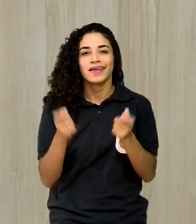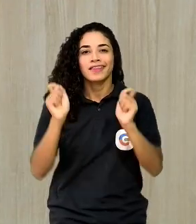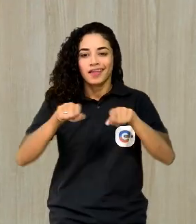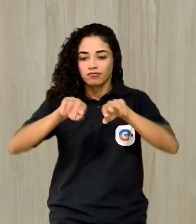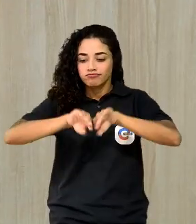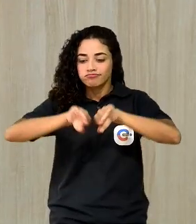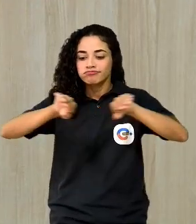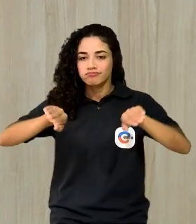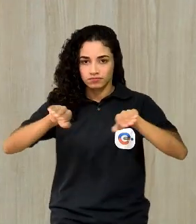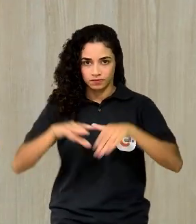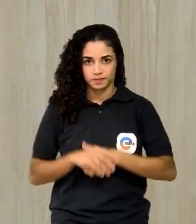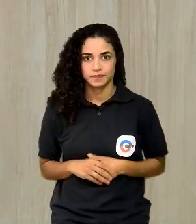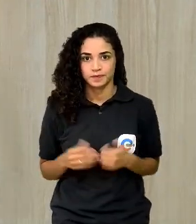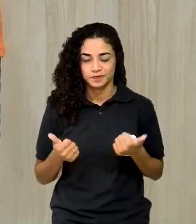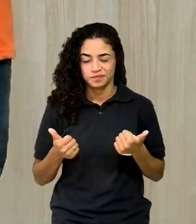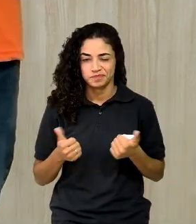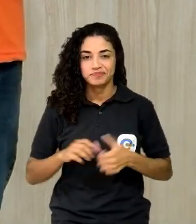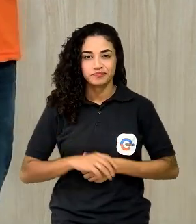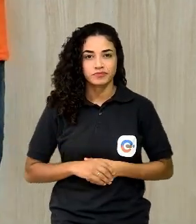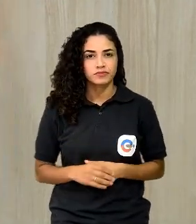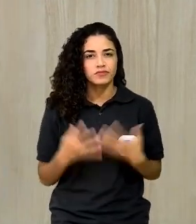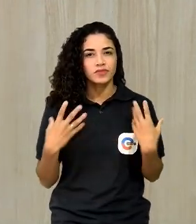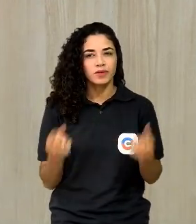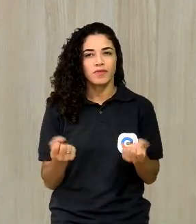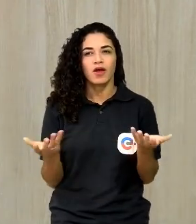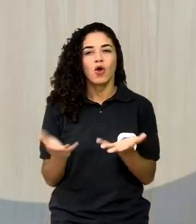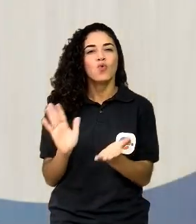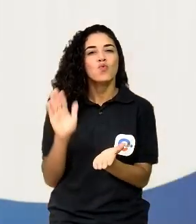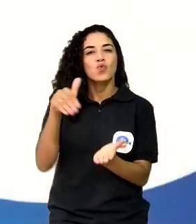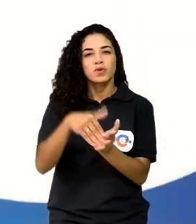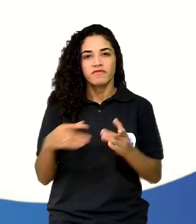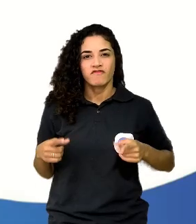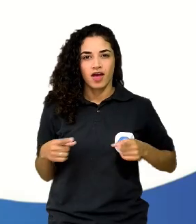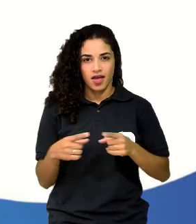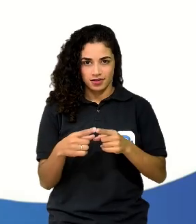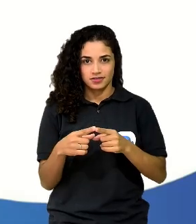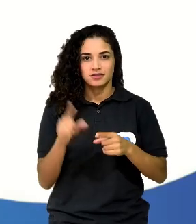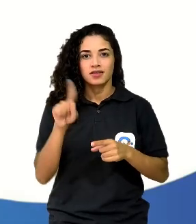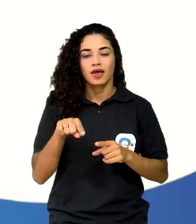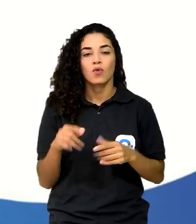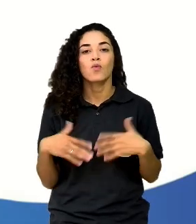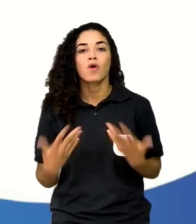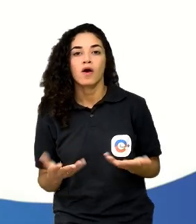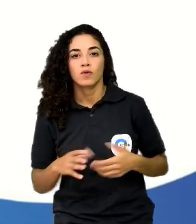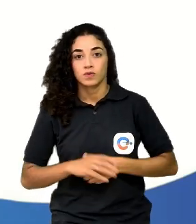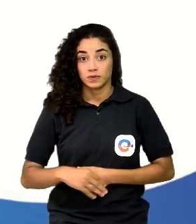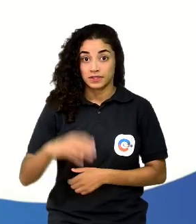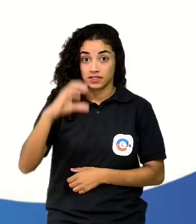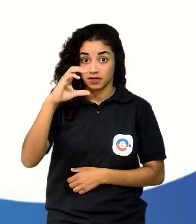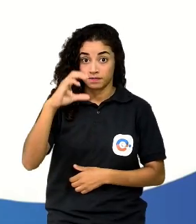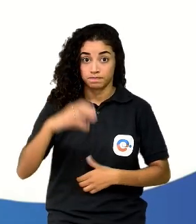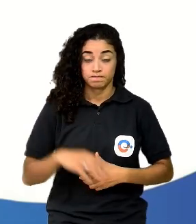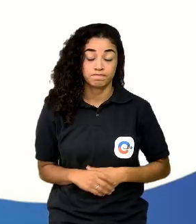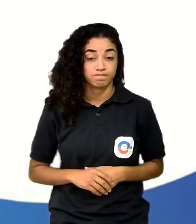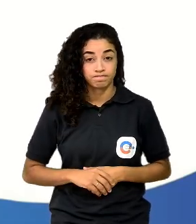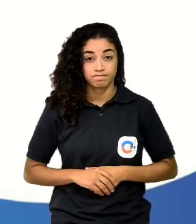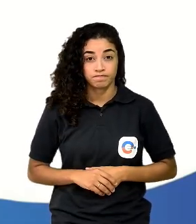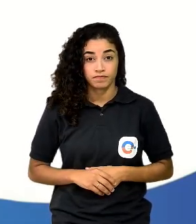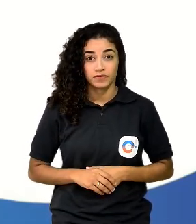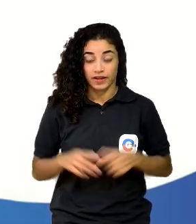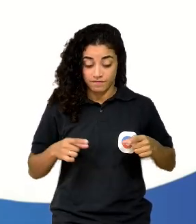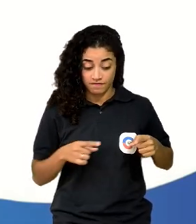y, beleza? Bora ali para o nosso último vértice desse triângulo, que é o vértice C. Ó, no vértice